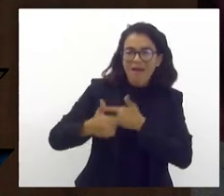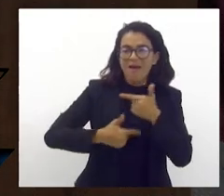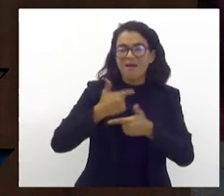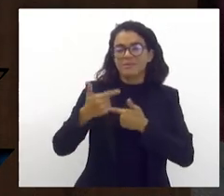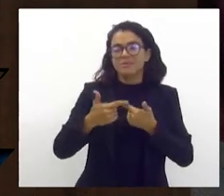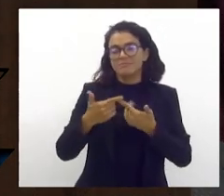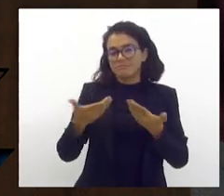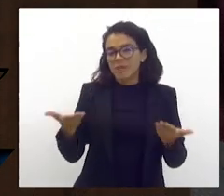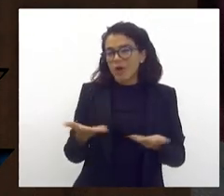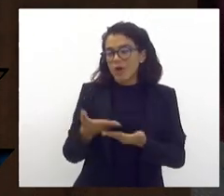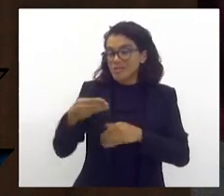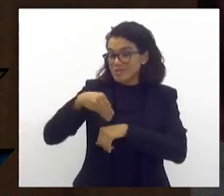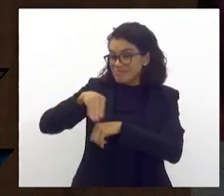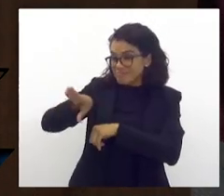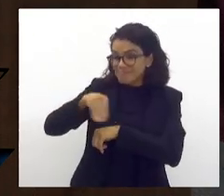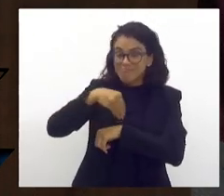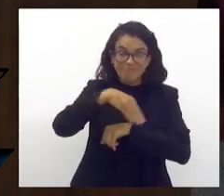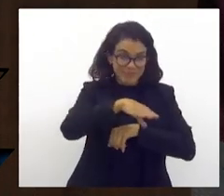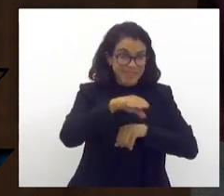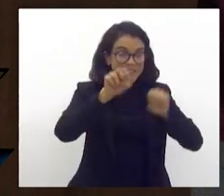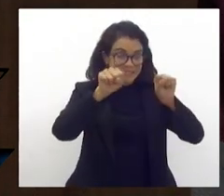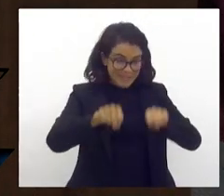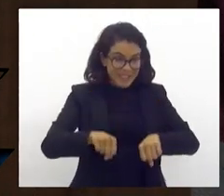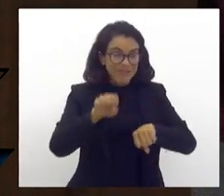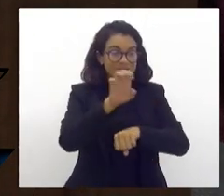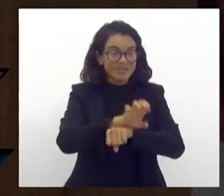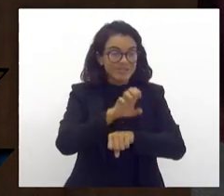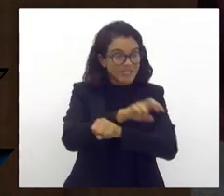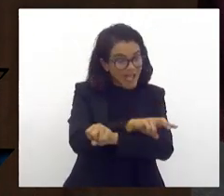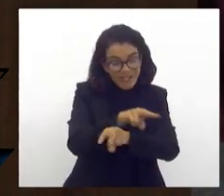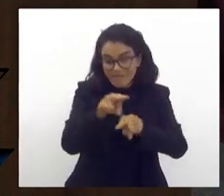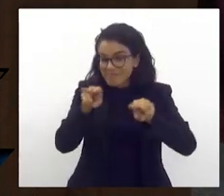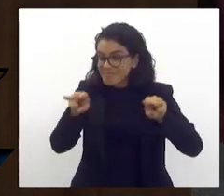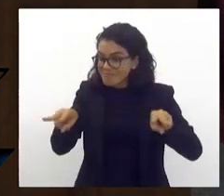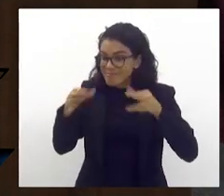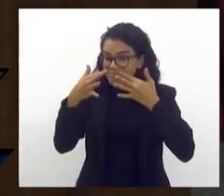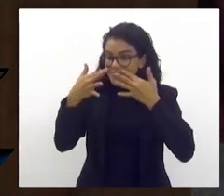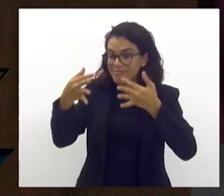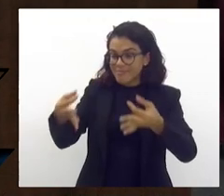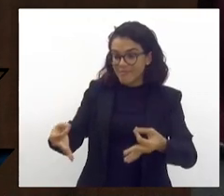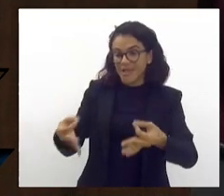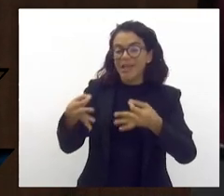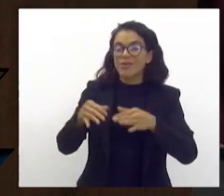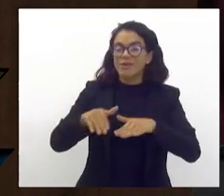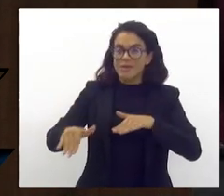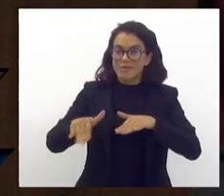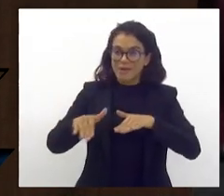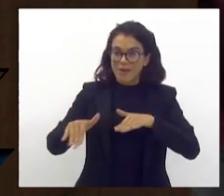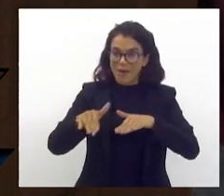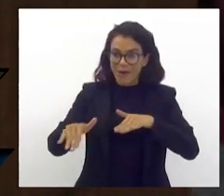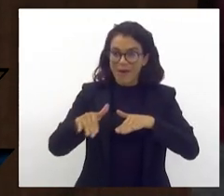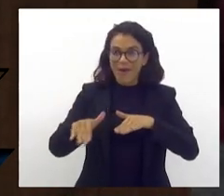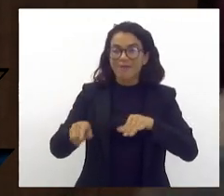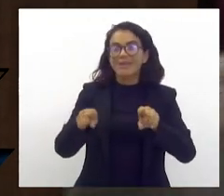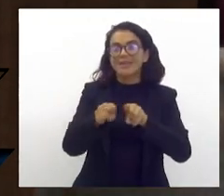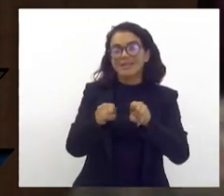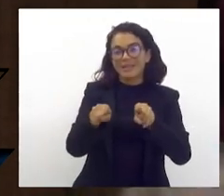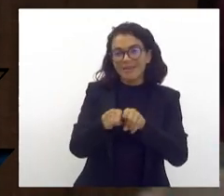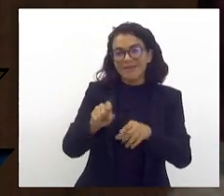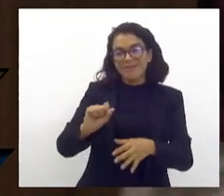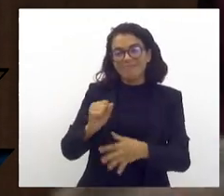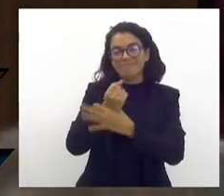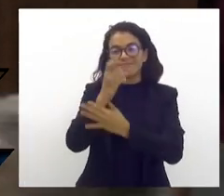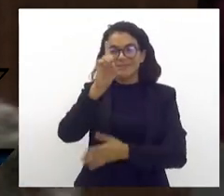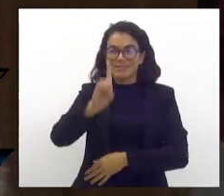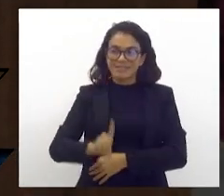gente pode dizer para essa juventude, sim, o Estado está olhando para o hip-hop e, sim, queremos o hip-hop no equipamento que é de direito e